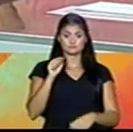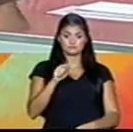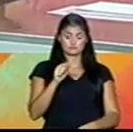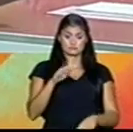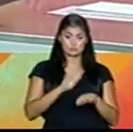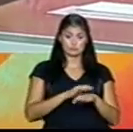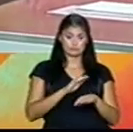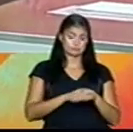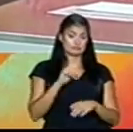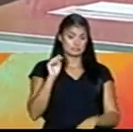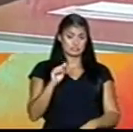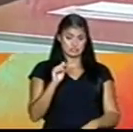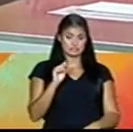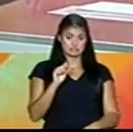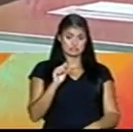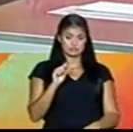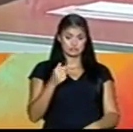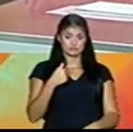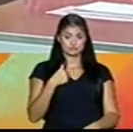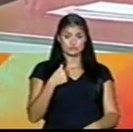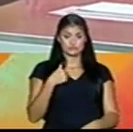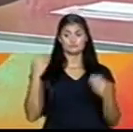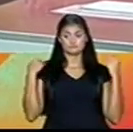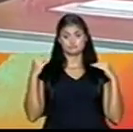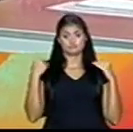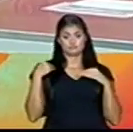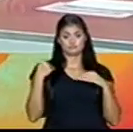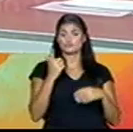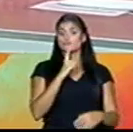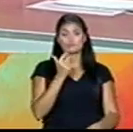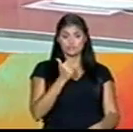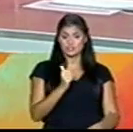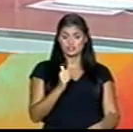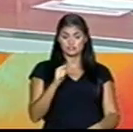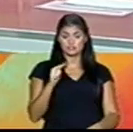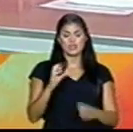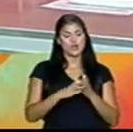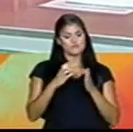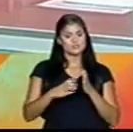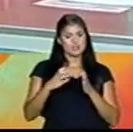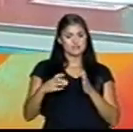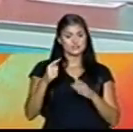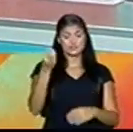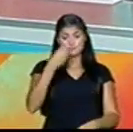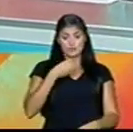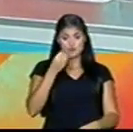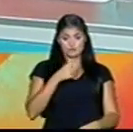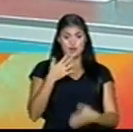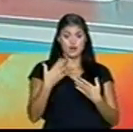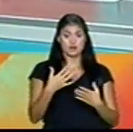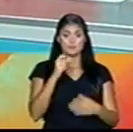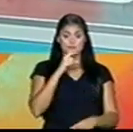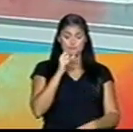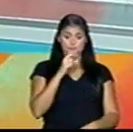essas minhas limitações, eu quase que não podia fazer exercício físico nenhum, por isso estava a ser complicado. E ela explicou-me, agora podes escolher